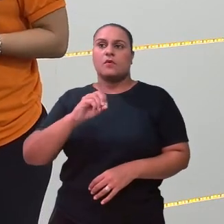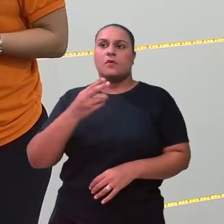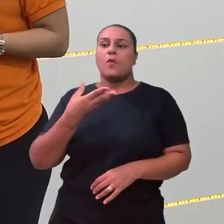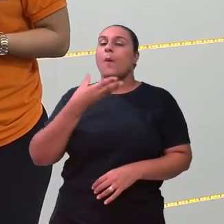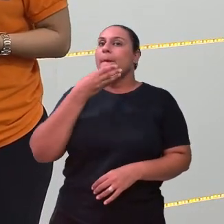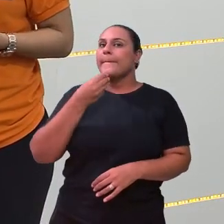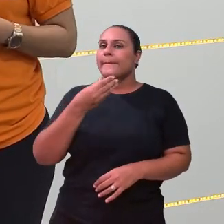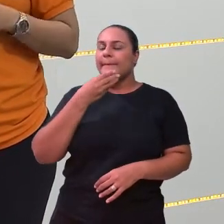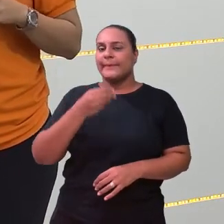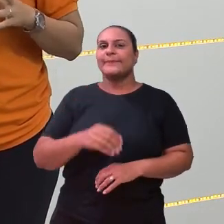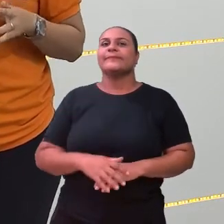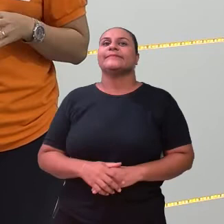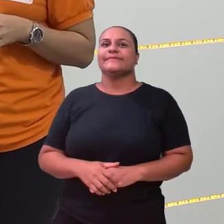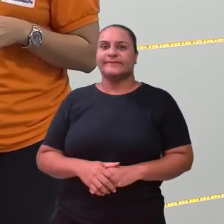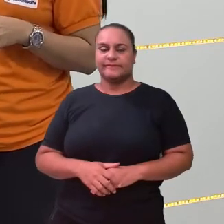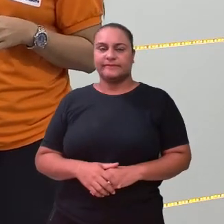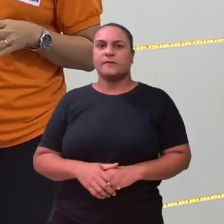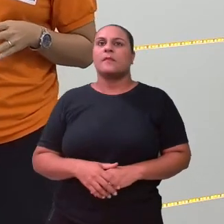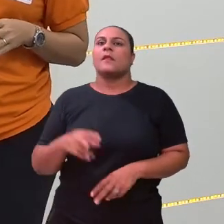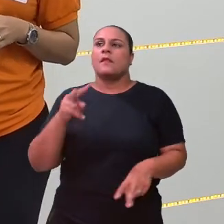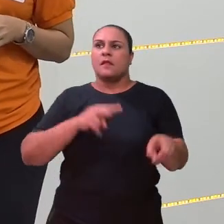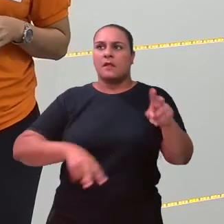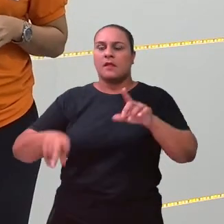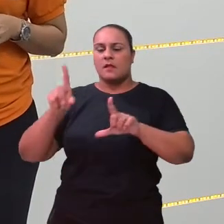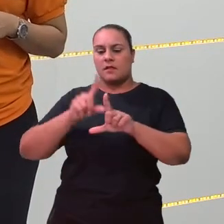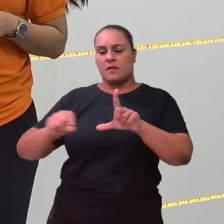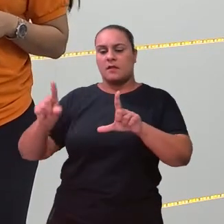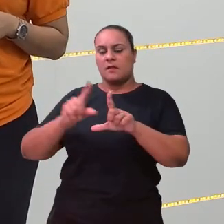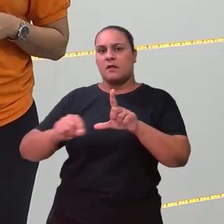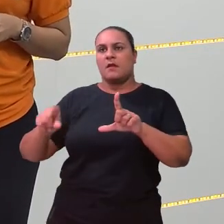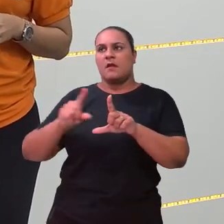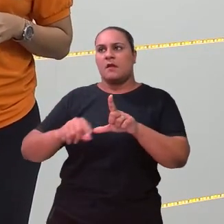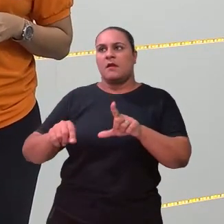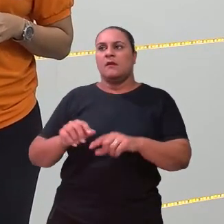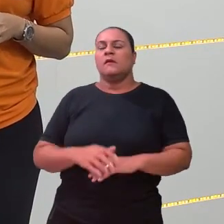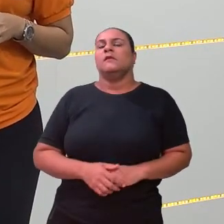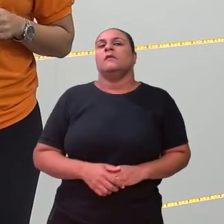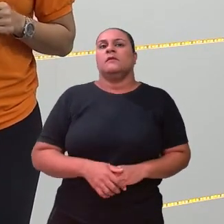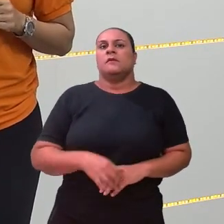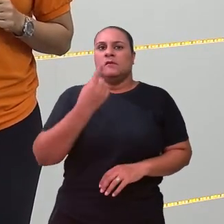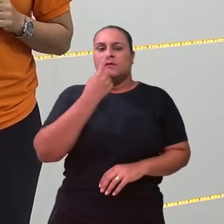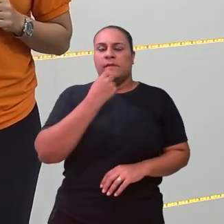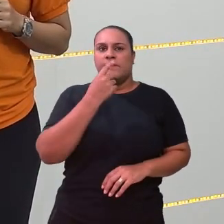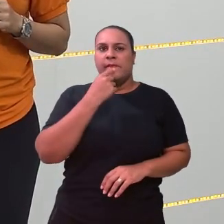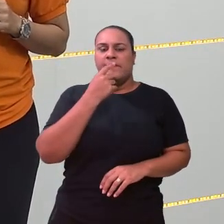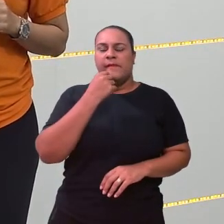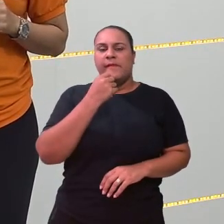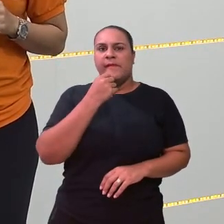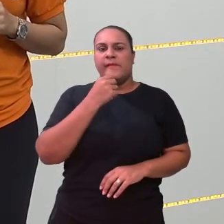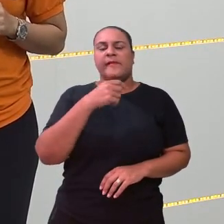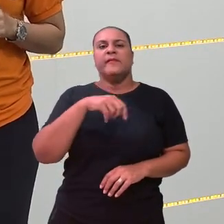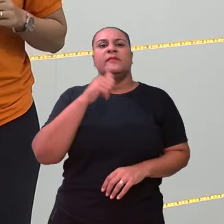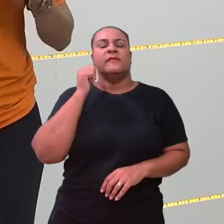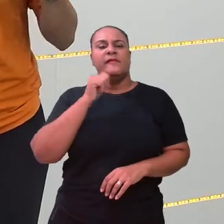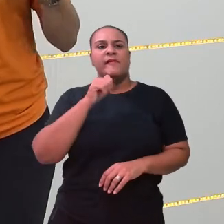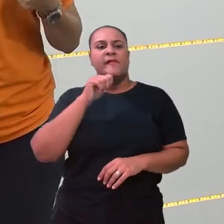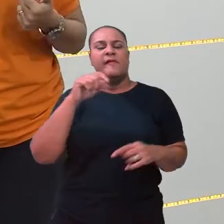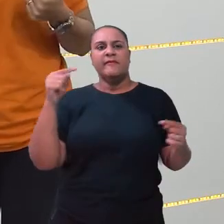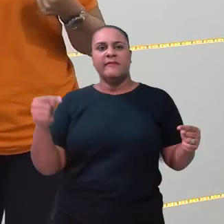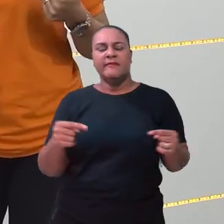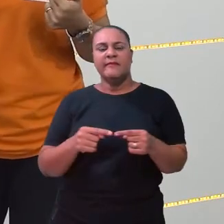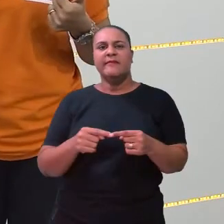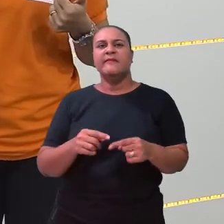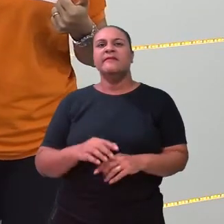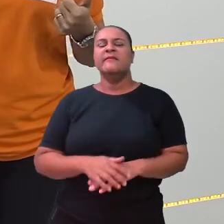das meninas? Observem aqui a legenda, ó. Menina vermelho, menino azul. Já